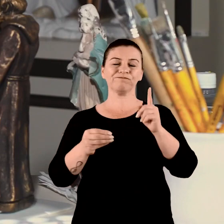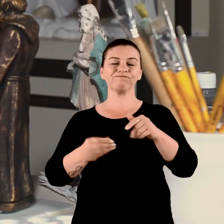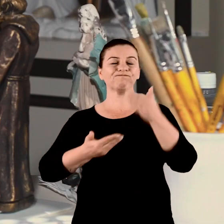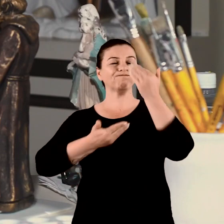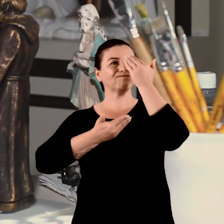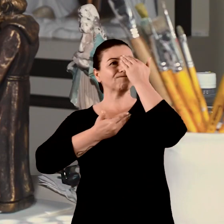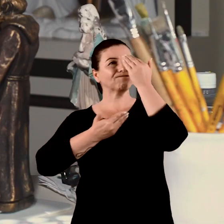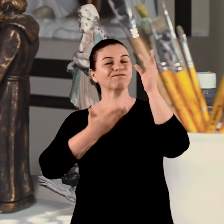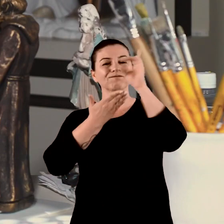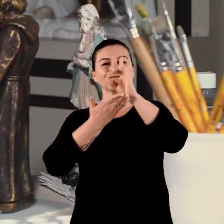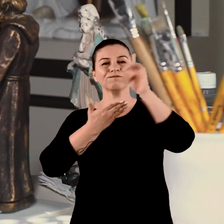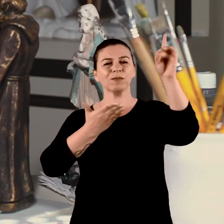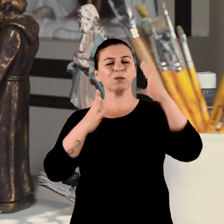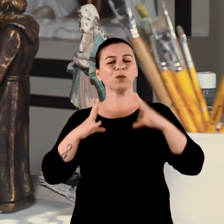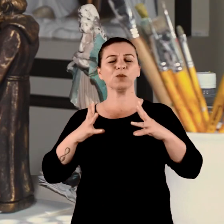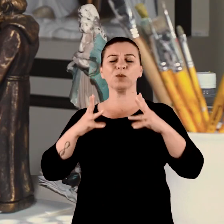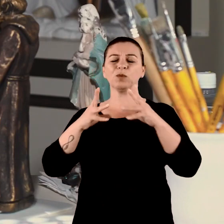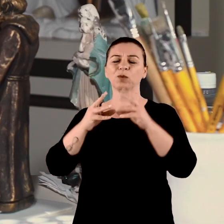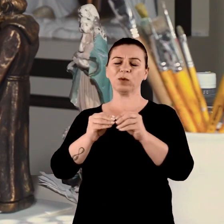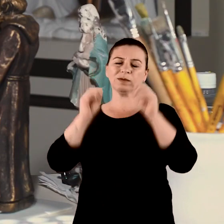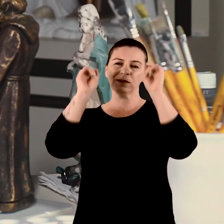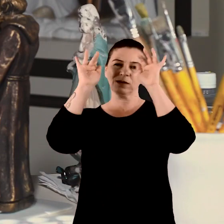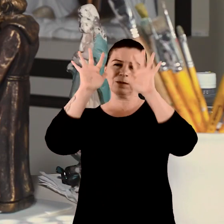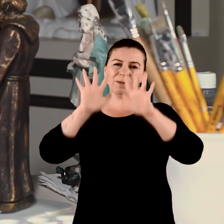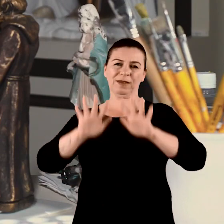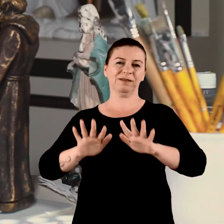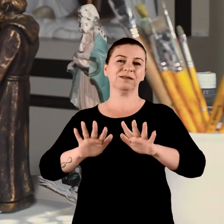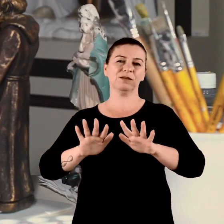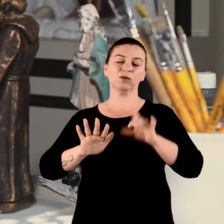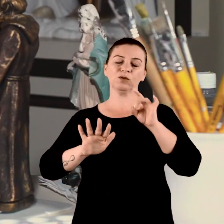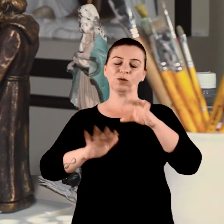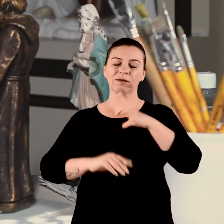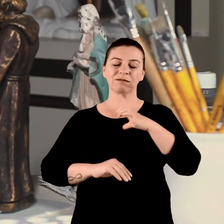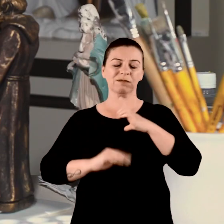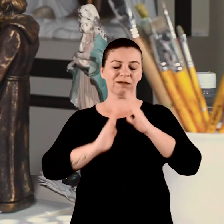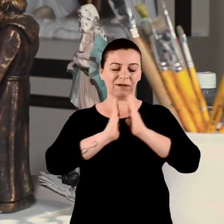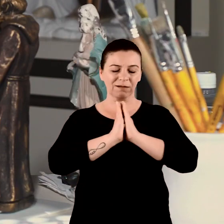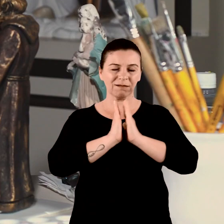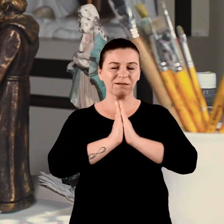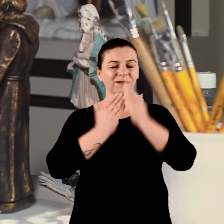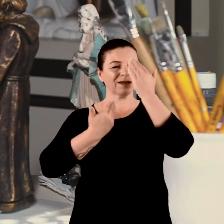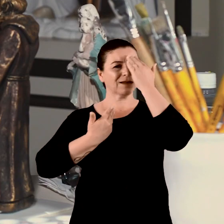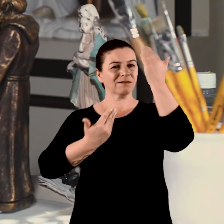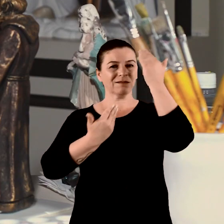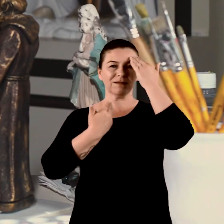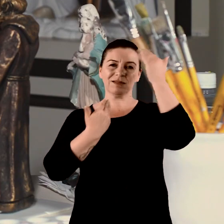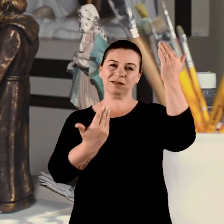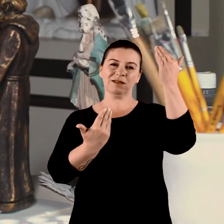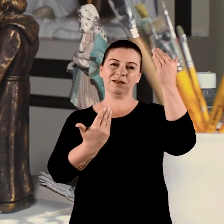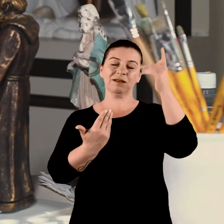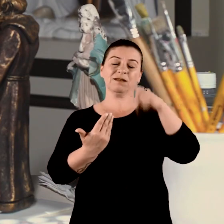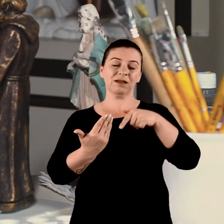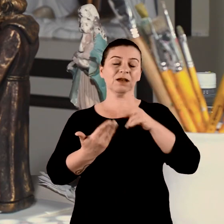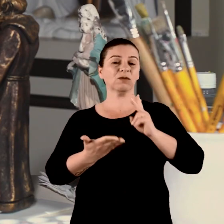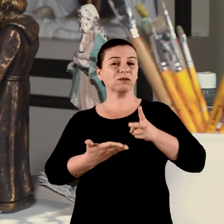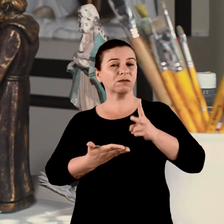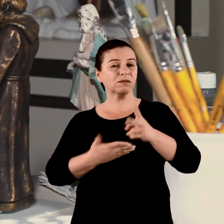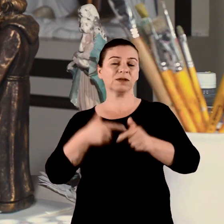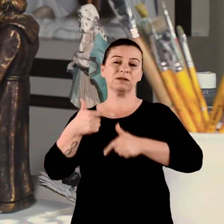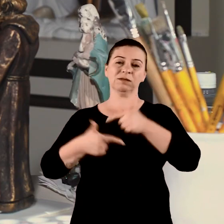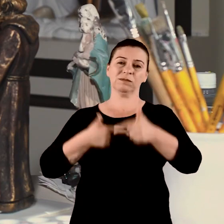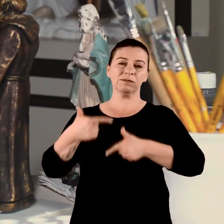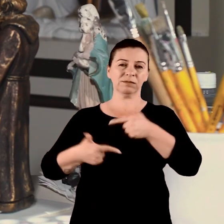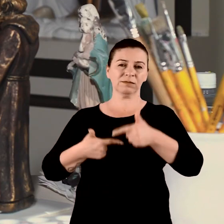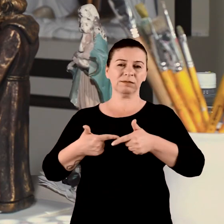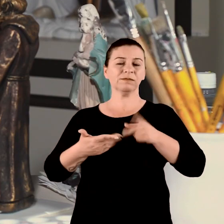Eu sou muito grata a Deus por todas essas bênçãos, por todas essas dádivas. Só tenho a agradecer. E uma forma de agradecer é